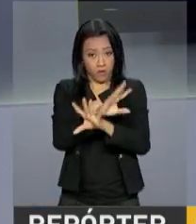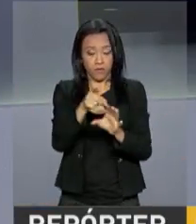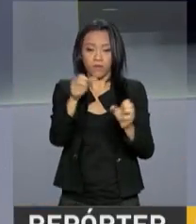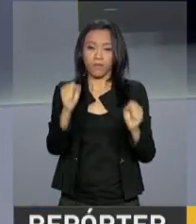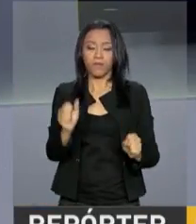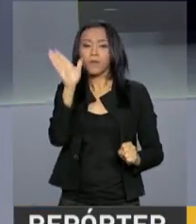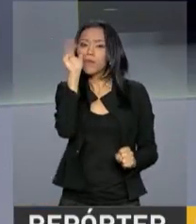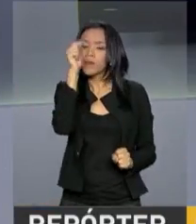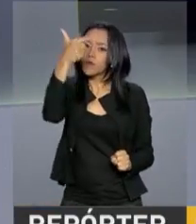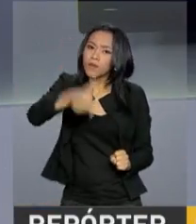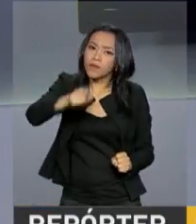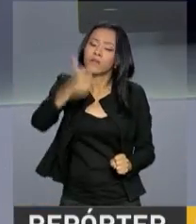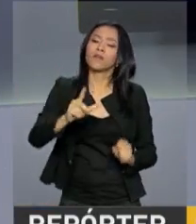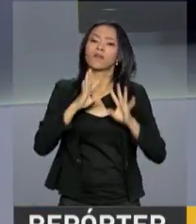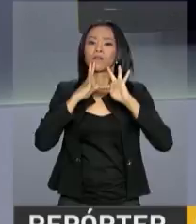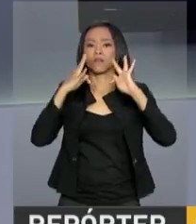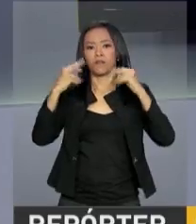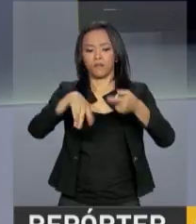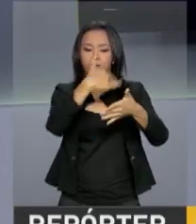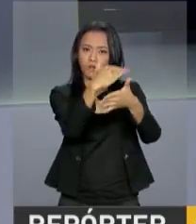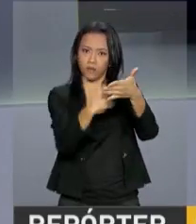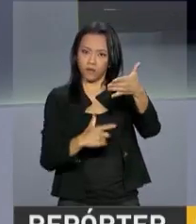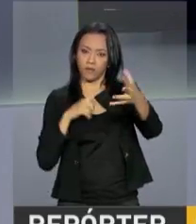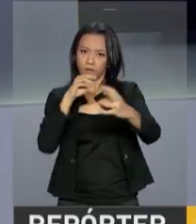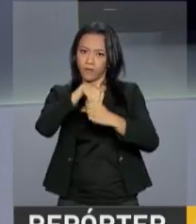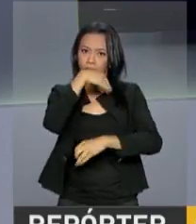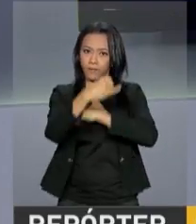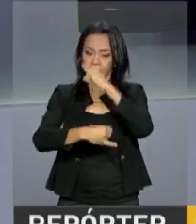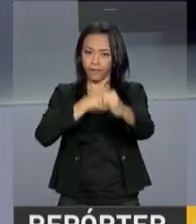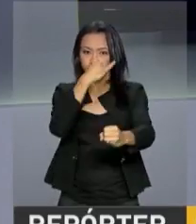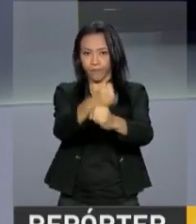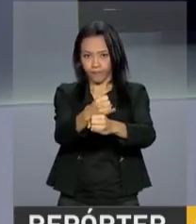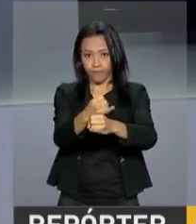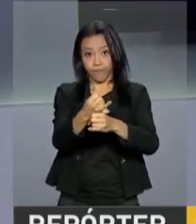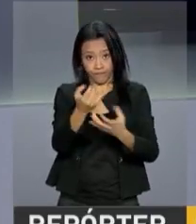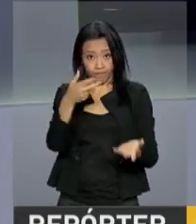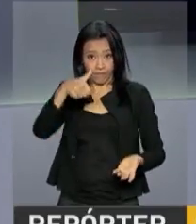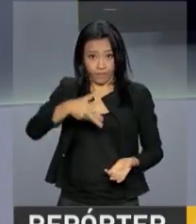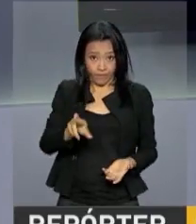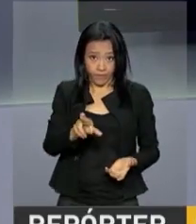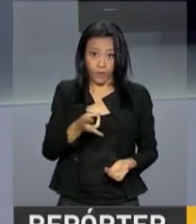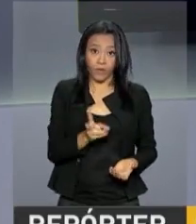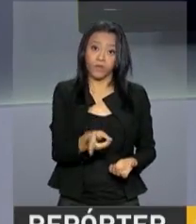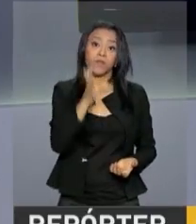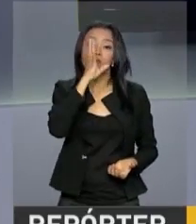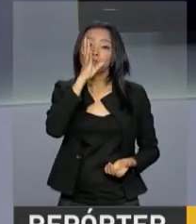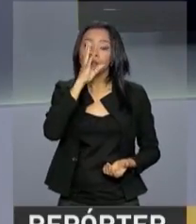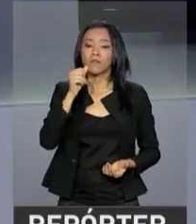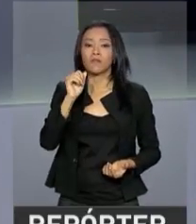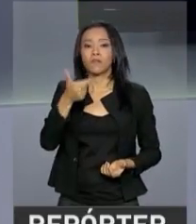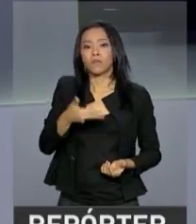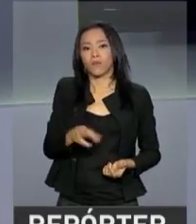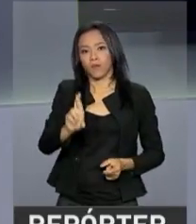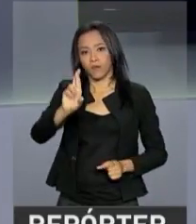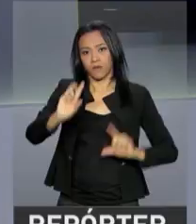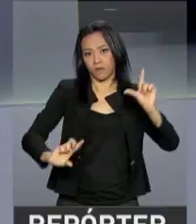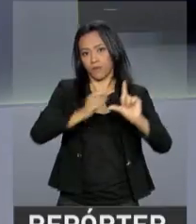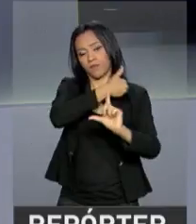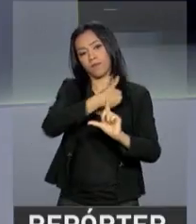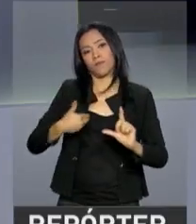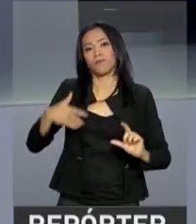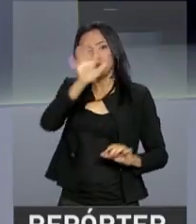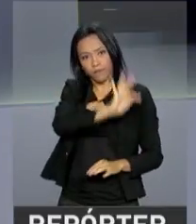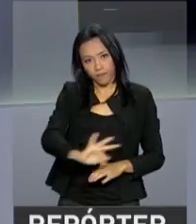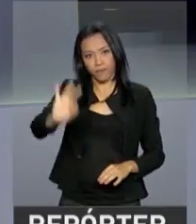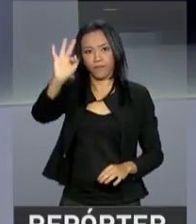reportagens no youtube e toda a nossa programação também está na página da nbr na internet continue com a gente na nbr a tv